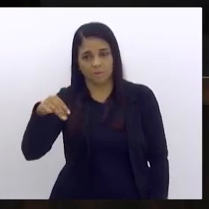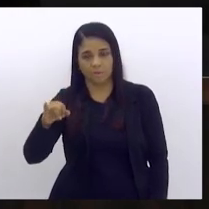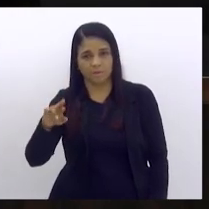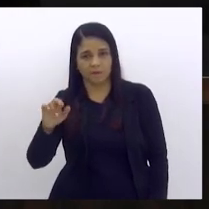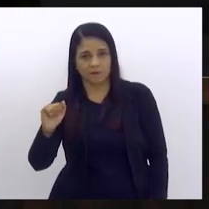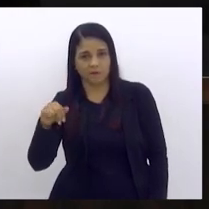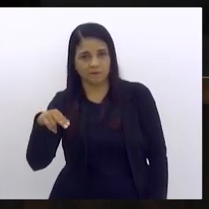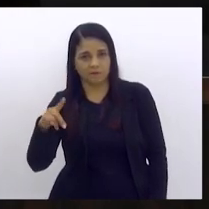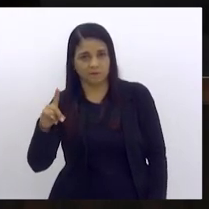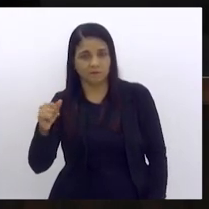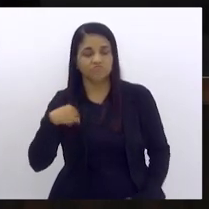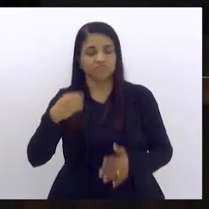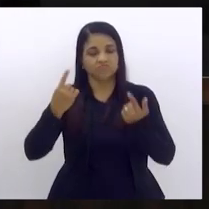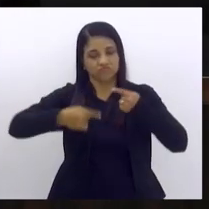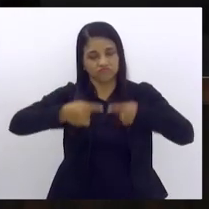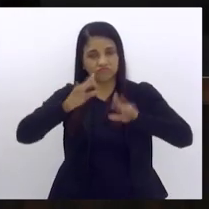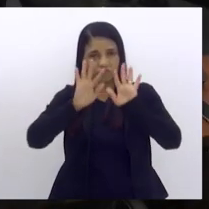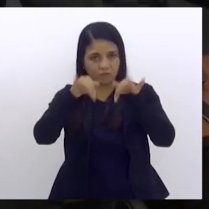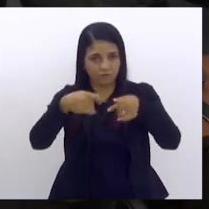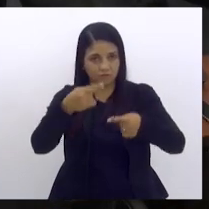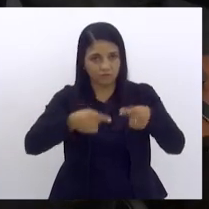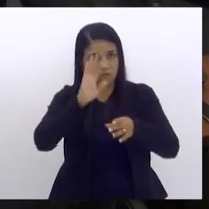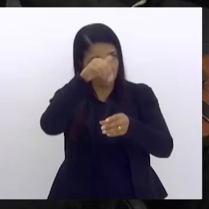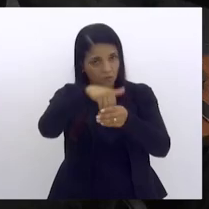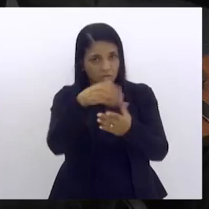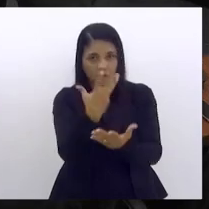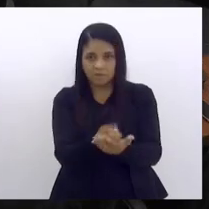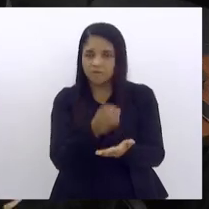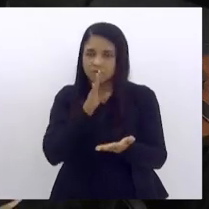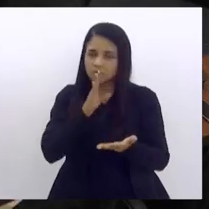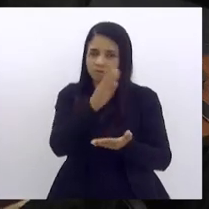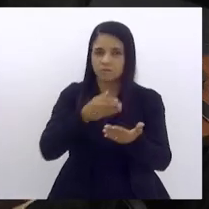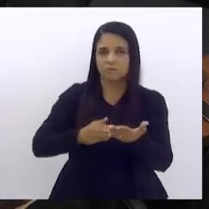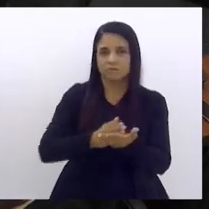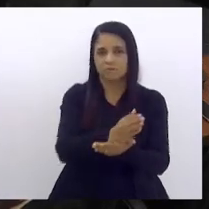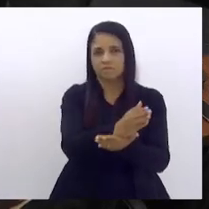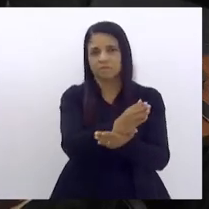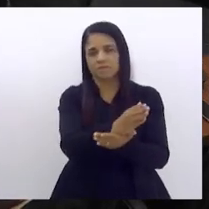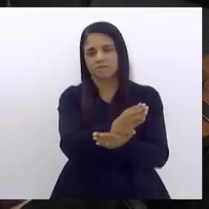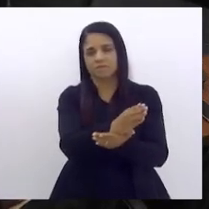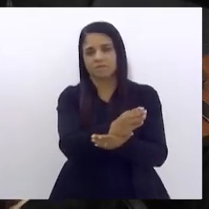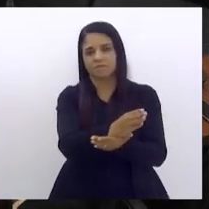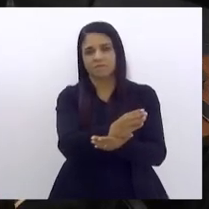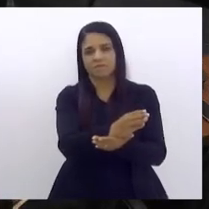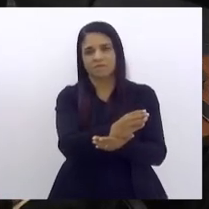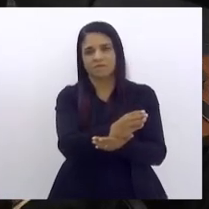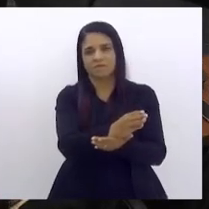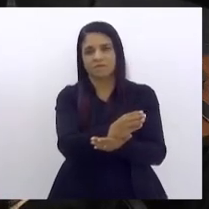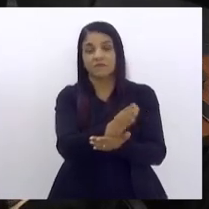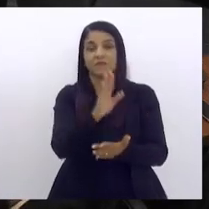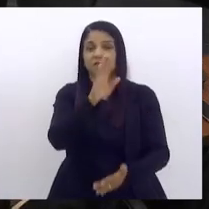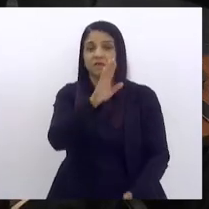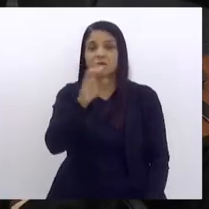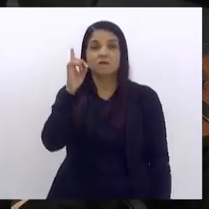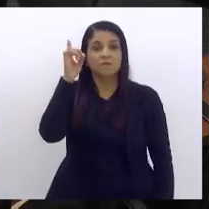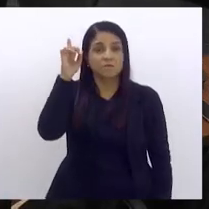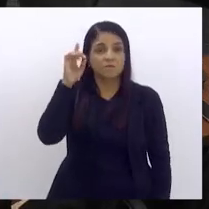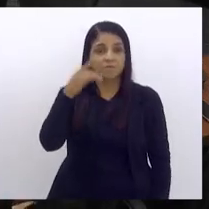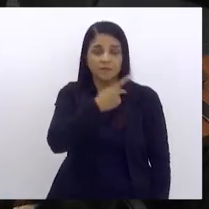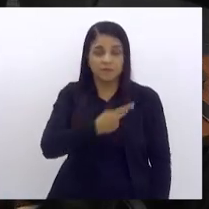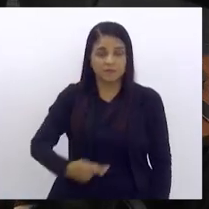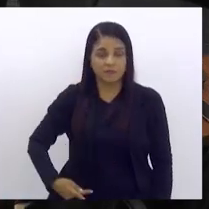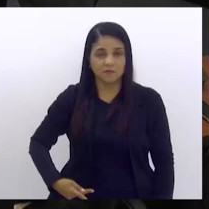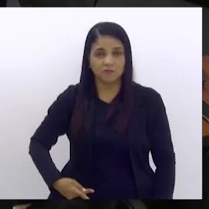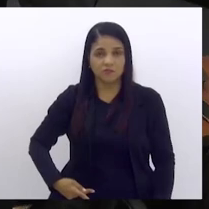queira discutir, encerrada a discussão. Em votação. Os senhores que aprovam, permaneçam como estão. Aprovado. Presidente, registrar voto contrário, por